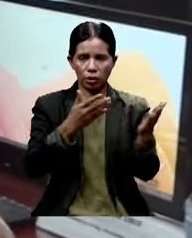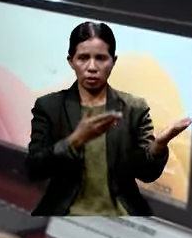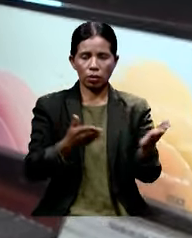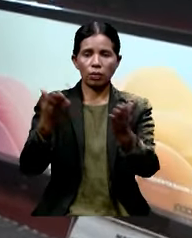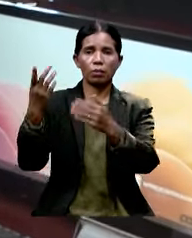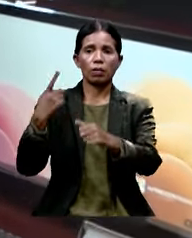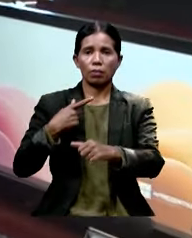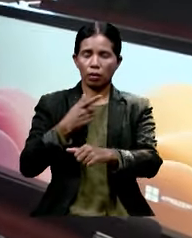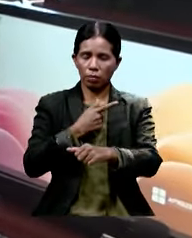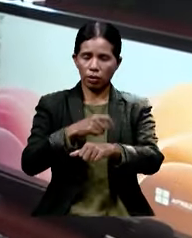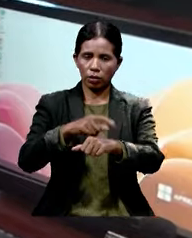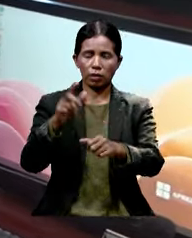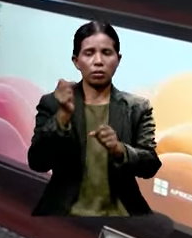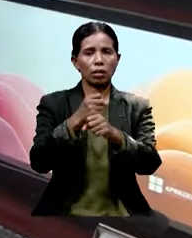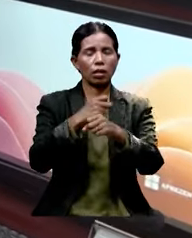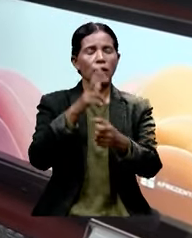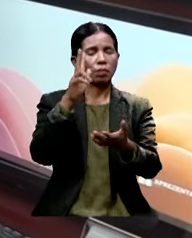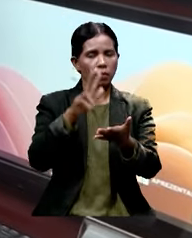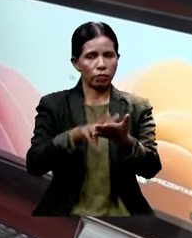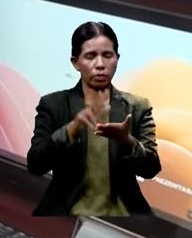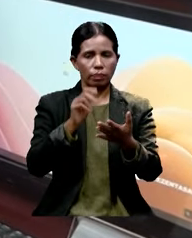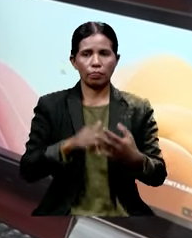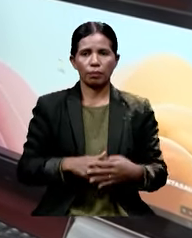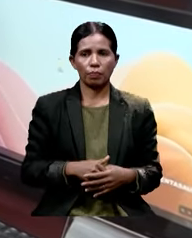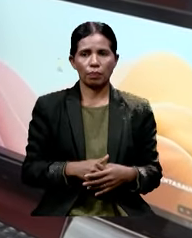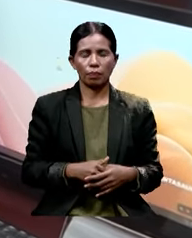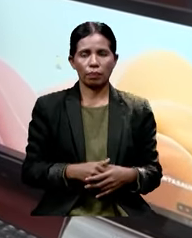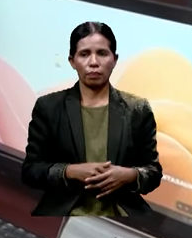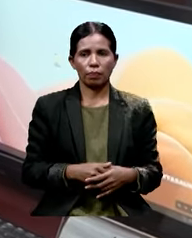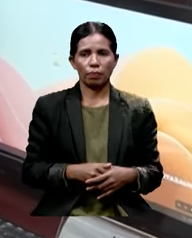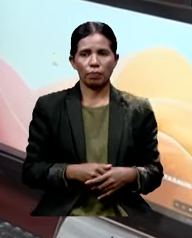Parlamento Nacional ori halo aprovação. Santina de Jesus, Marito da Costa, GMN.